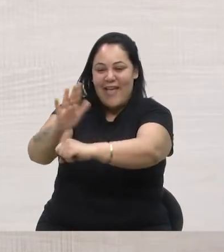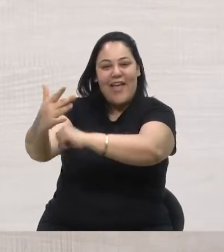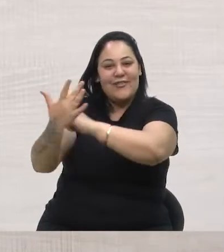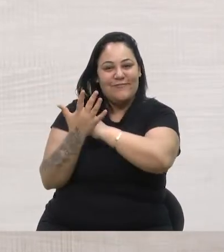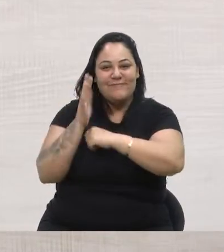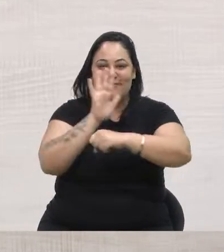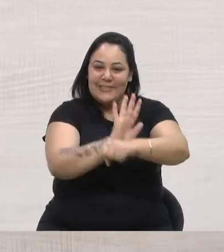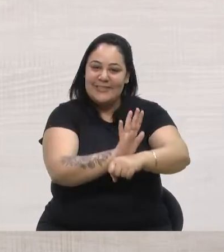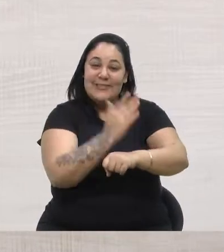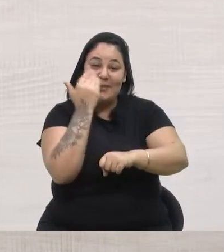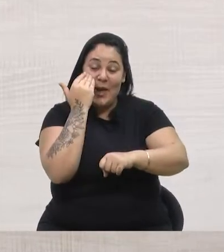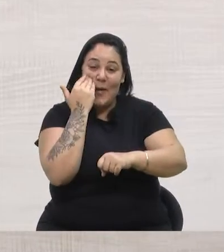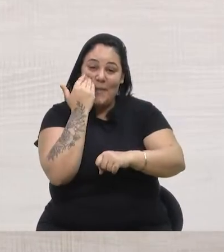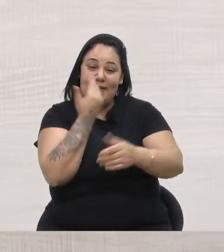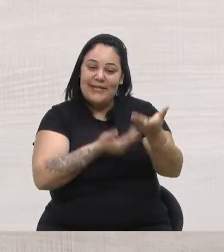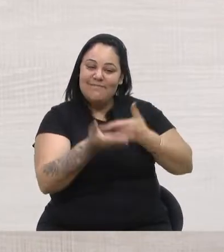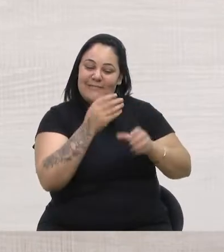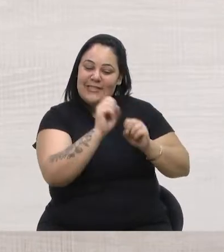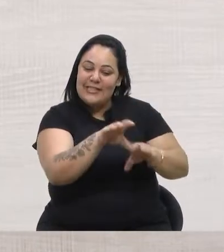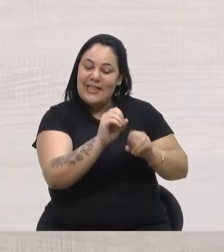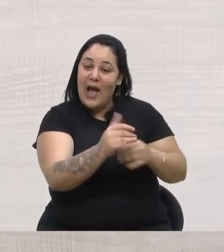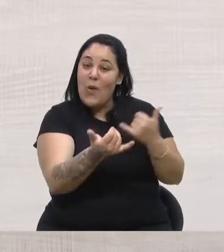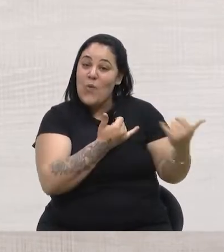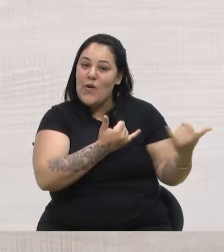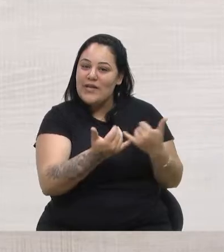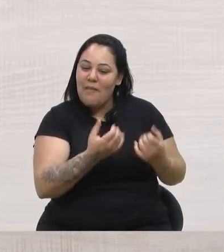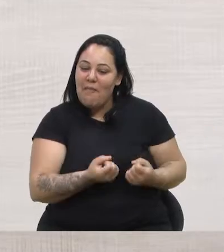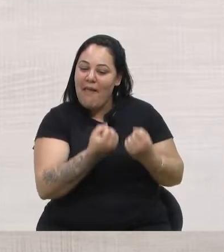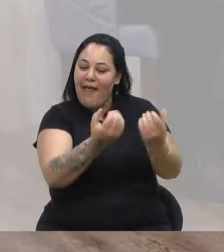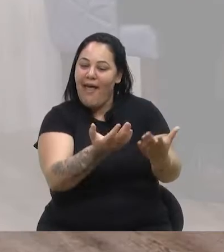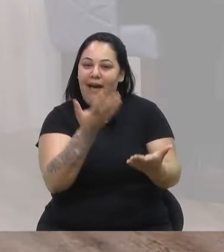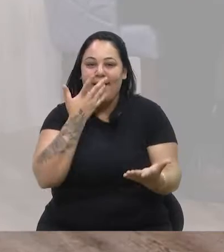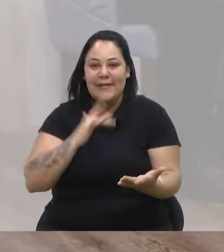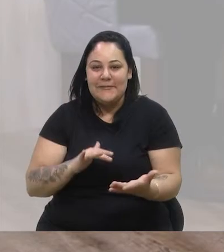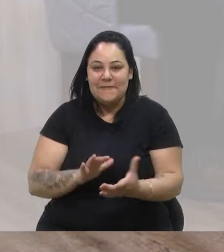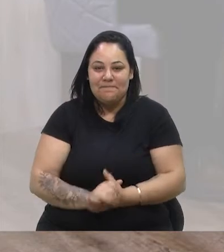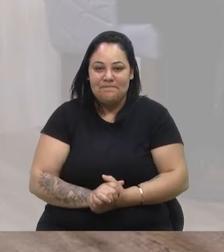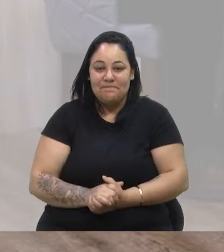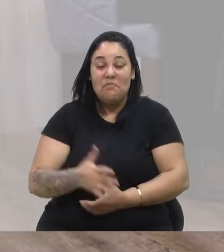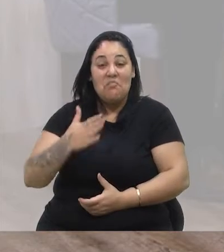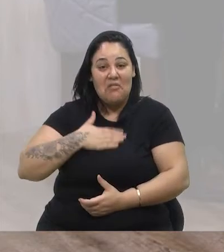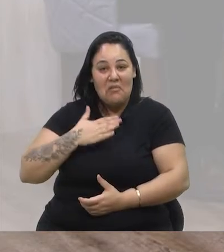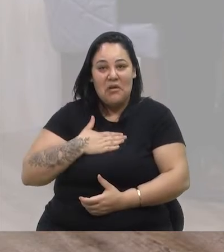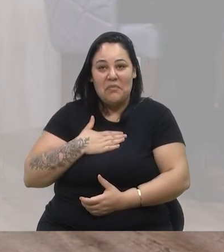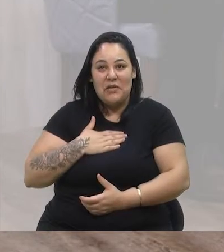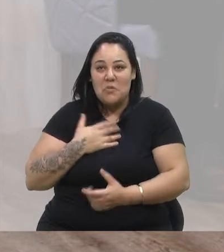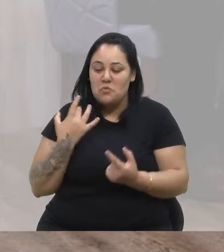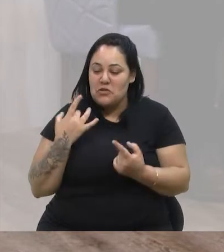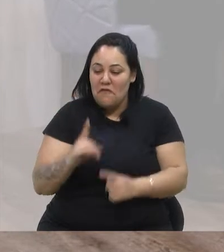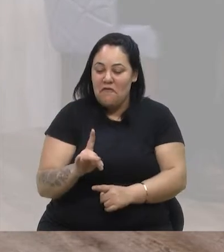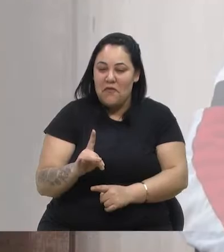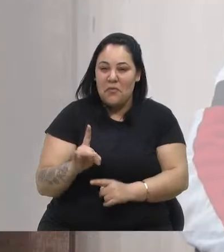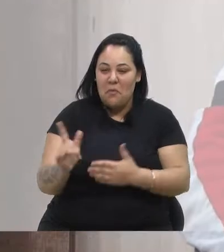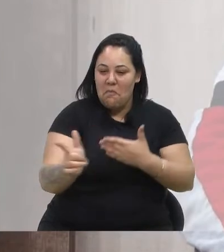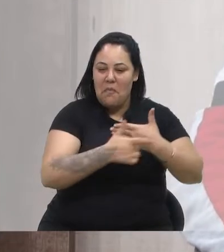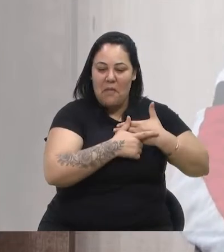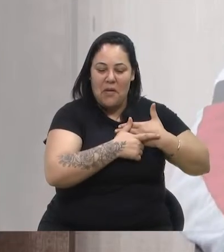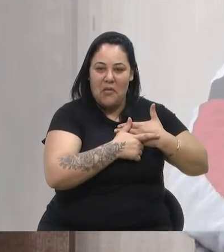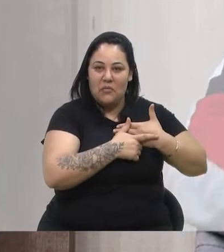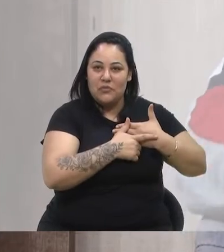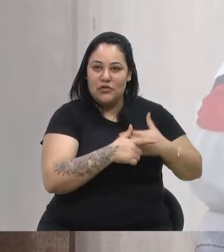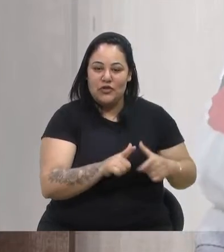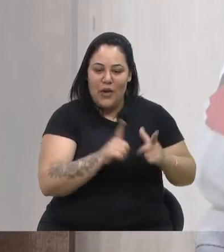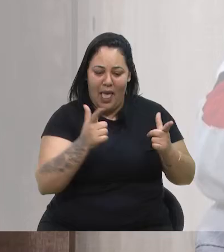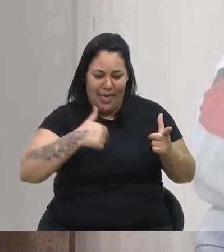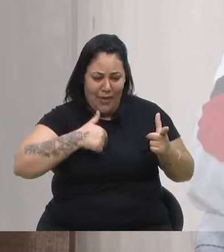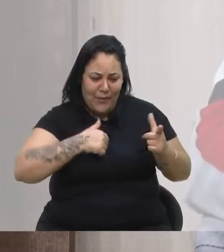alguém. Então, esse é uma maneira de ensinar as crianças pelo exemplo. Eu te confesso que foi um pouco desafiador, como jornalista,